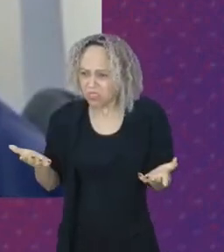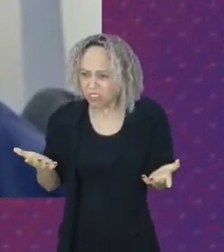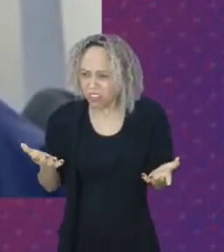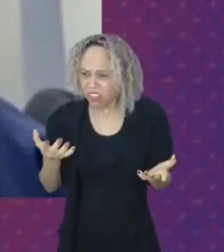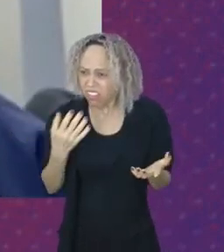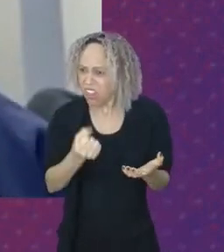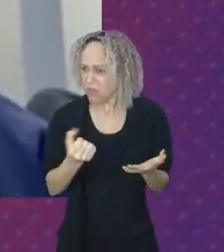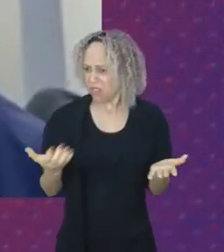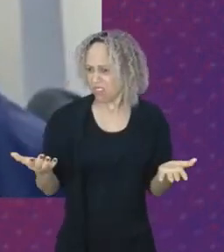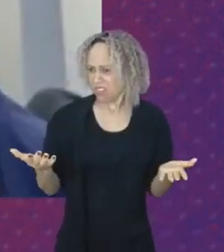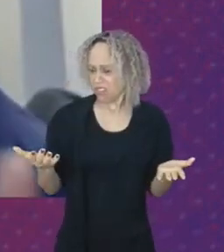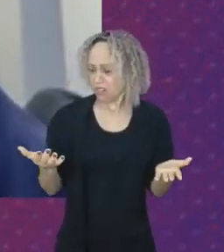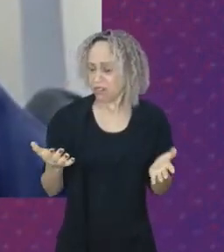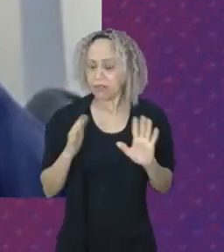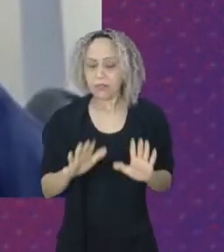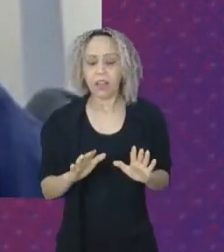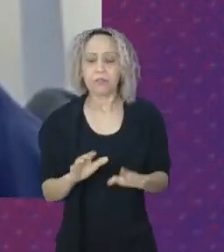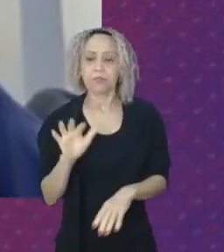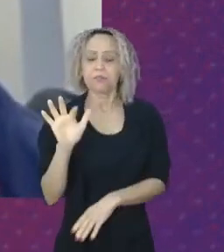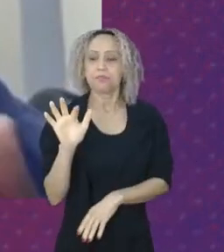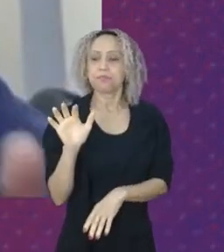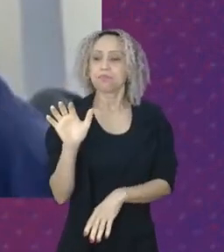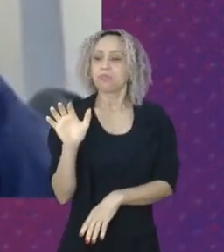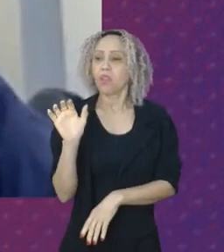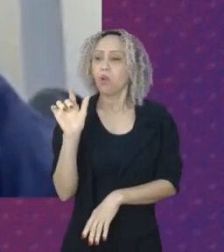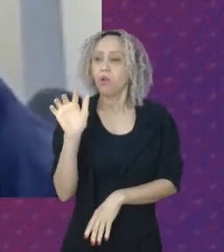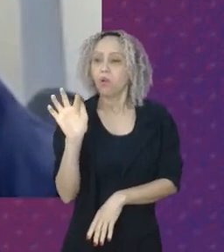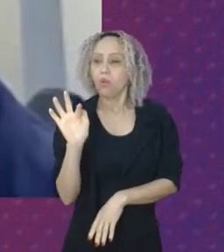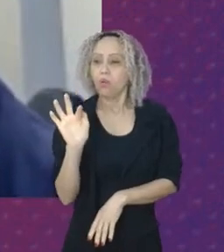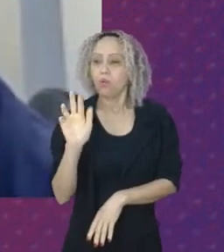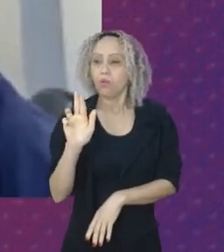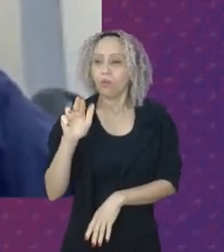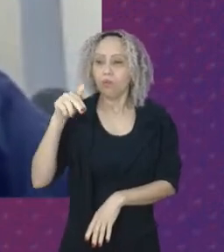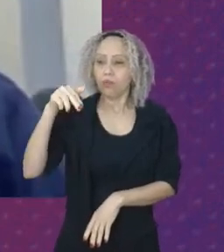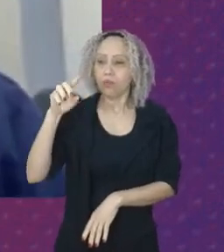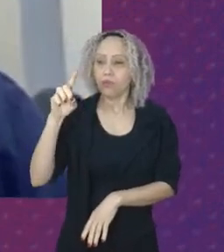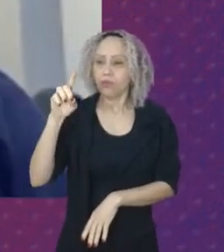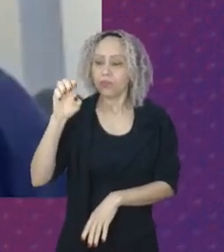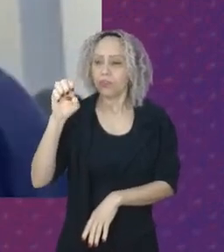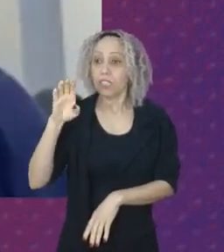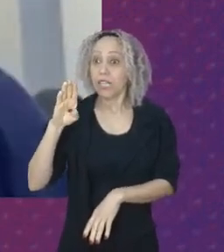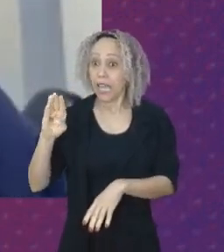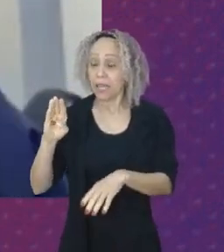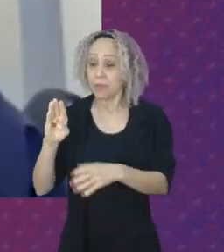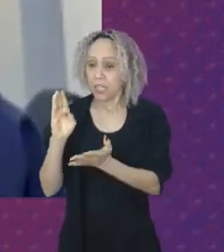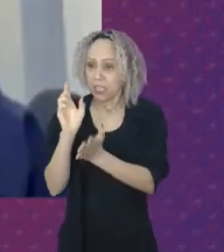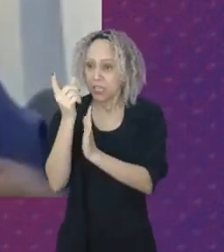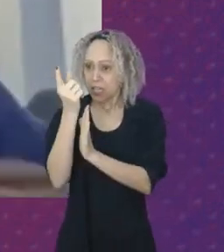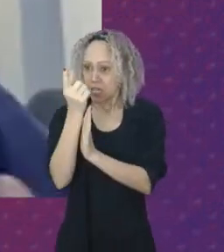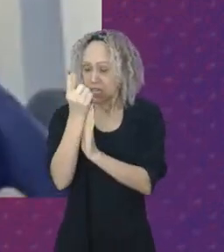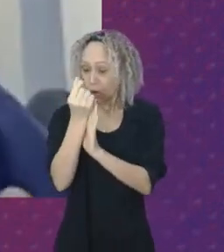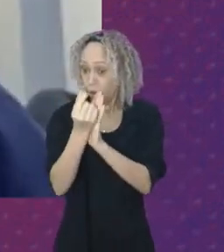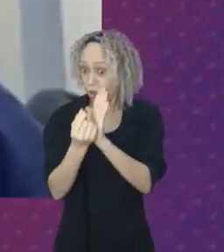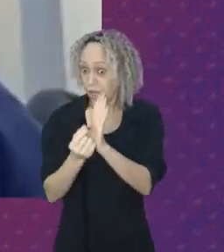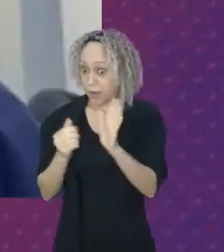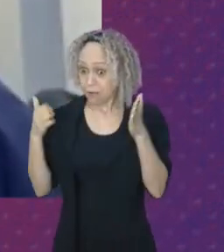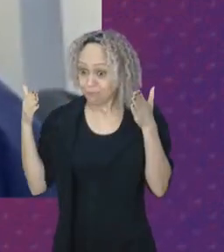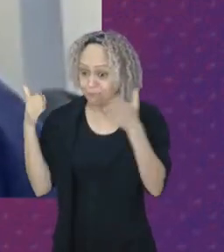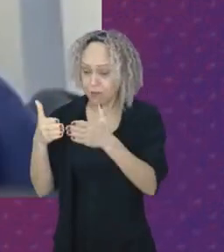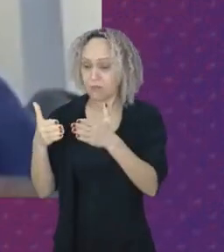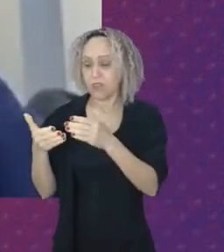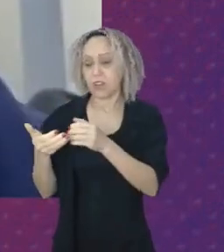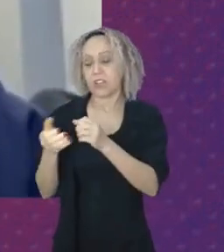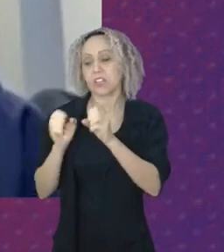veio produzir uma correção e produzir justiça. A gente dizia, olha, tem um patamar,